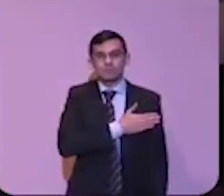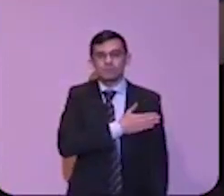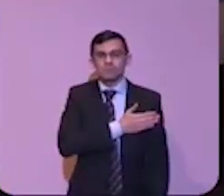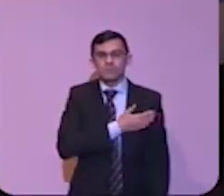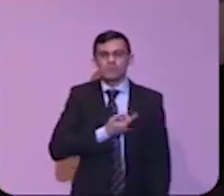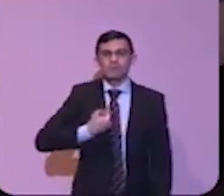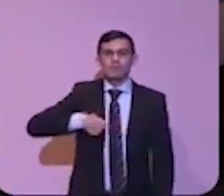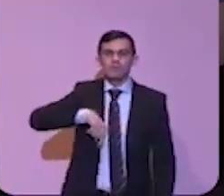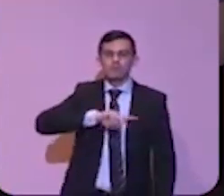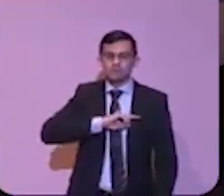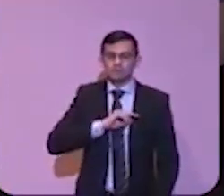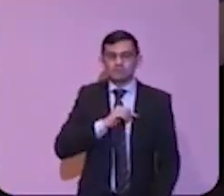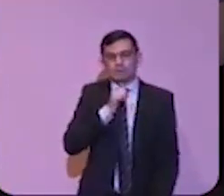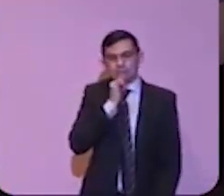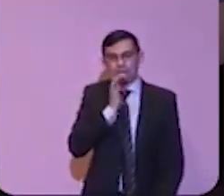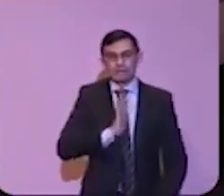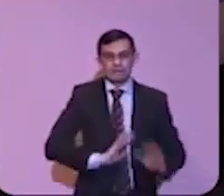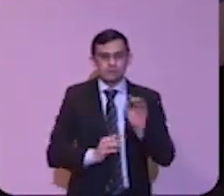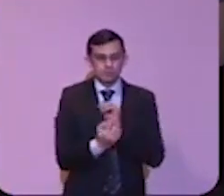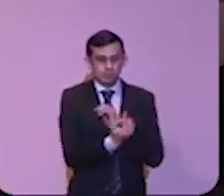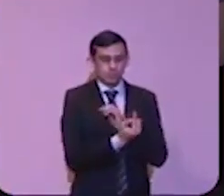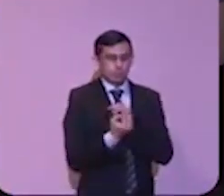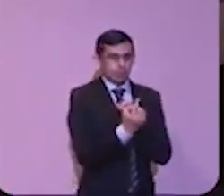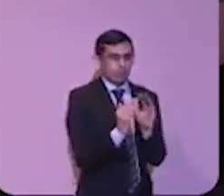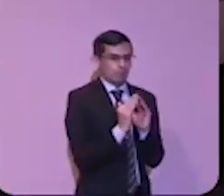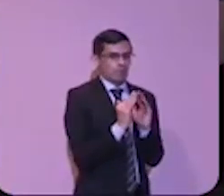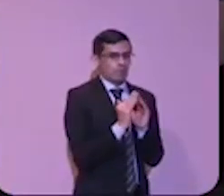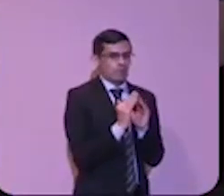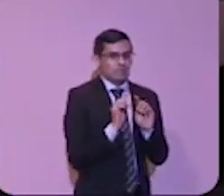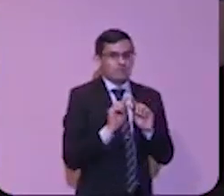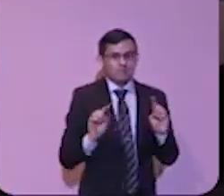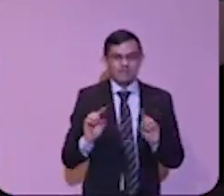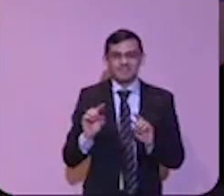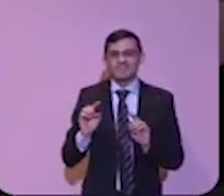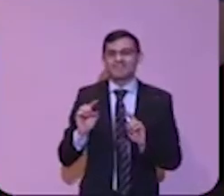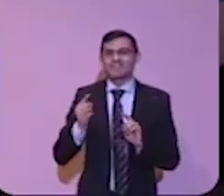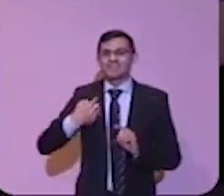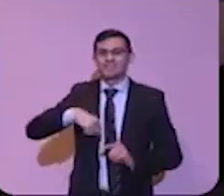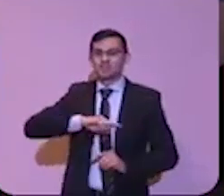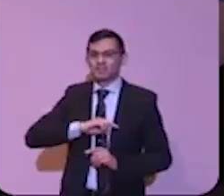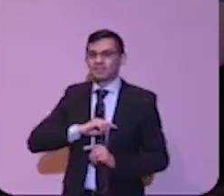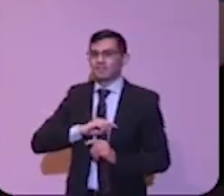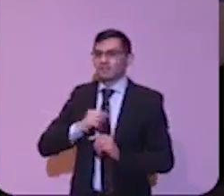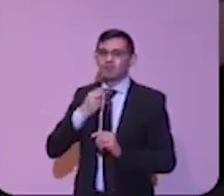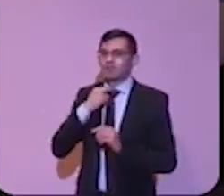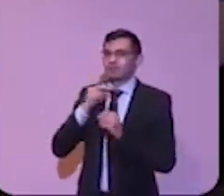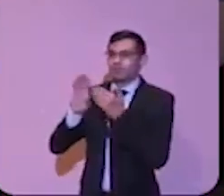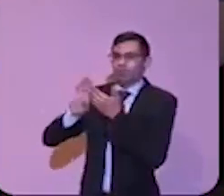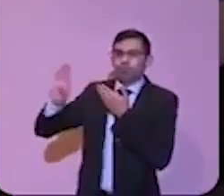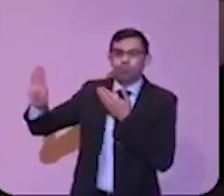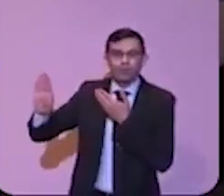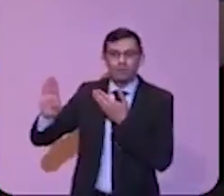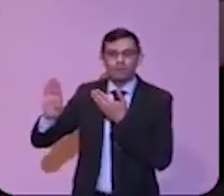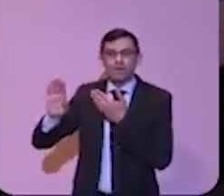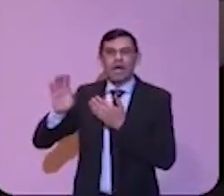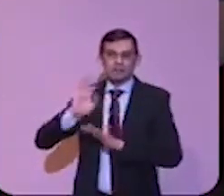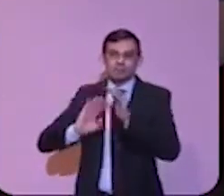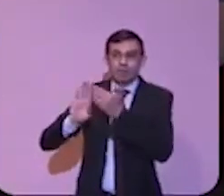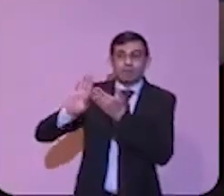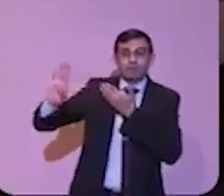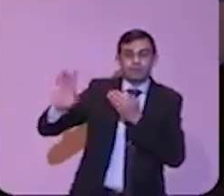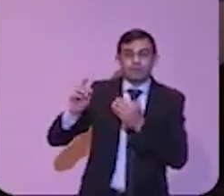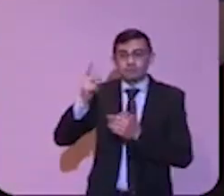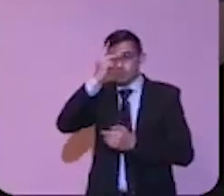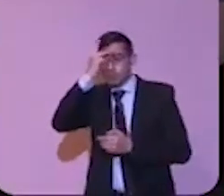Nós nos isolamos, mas não estamos isolados. Nós nos afastamos das